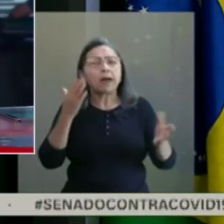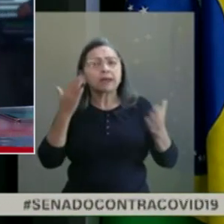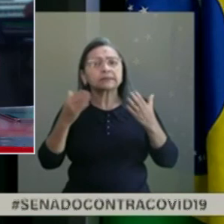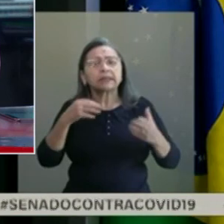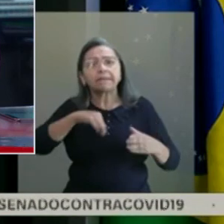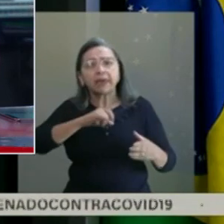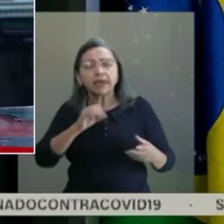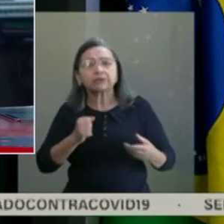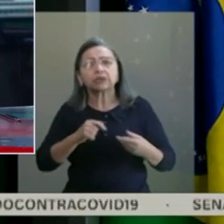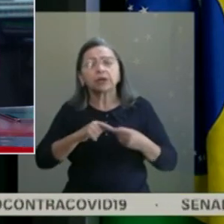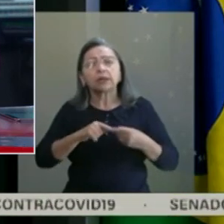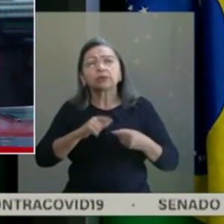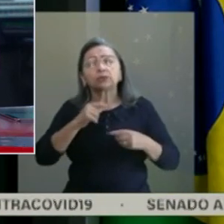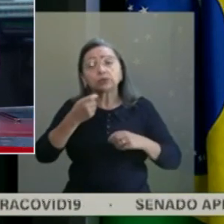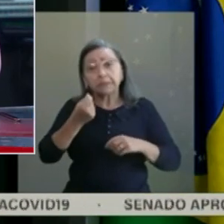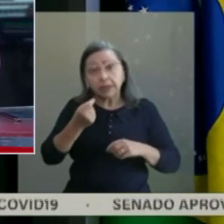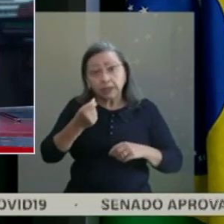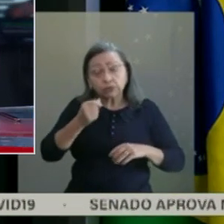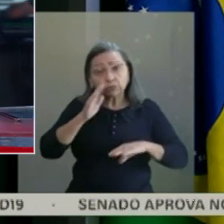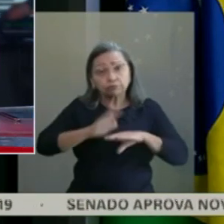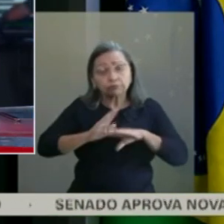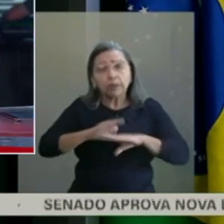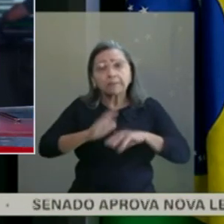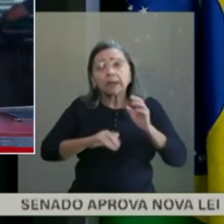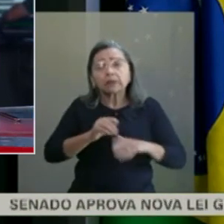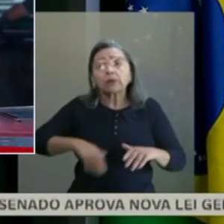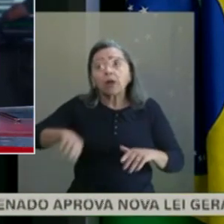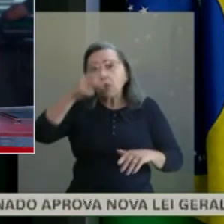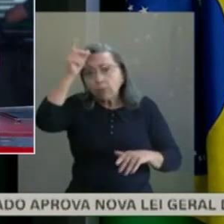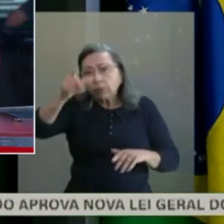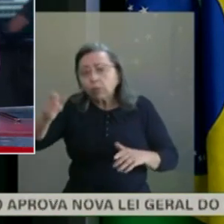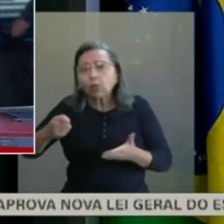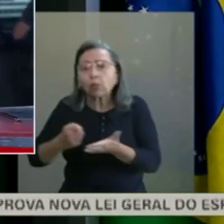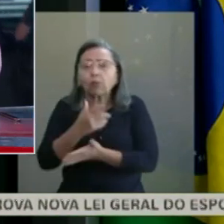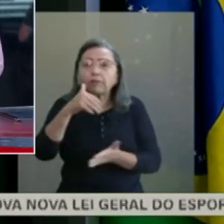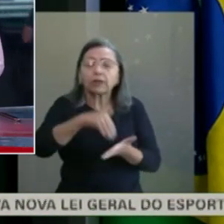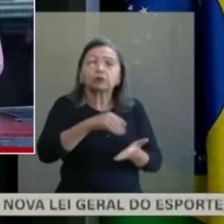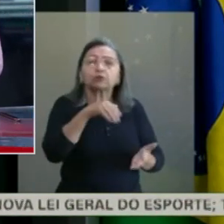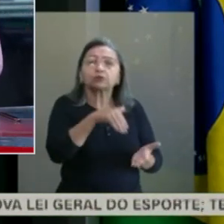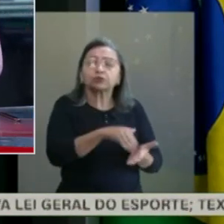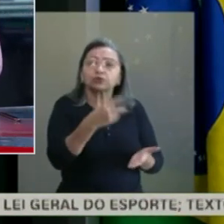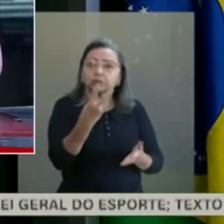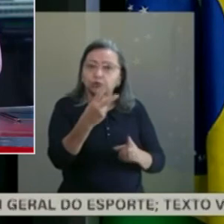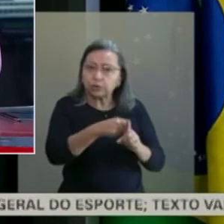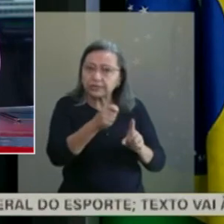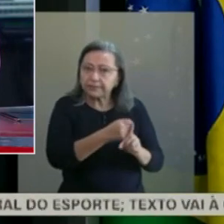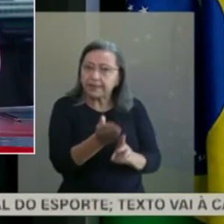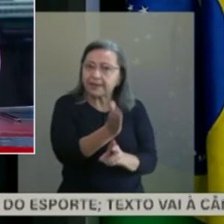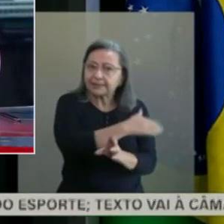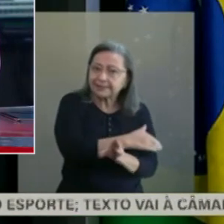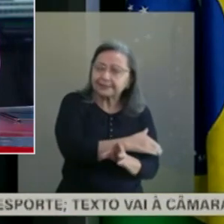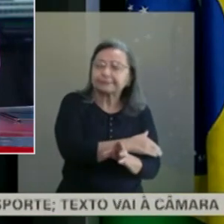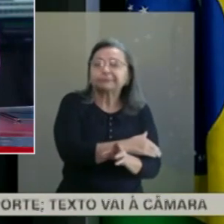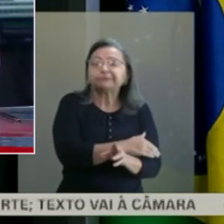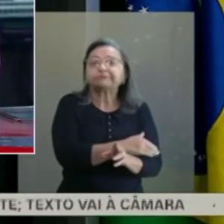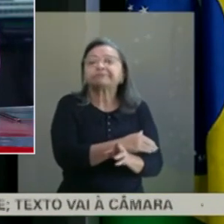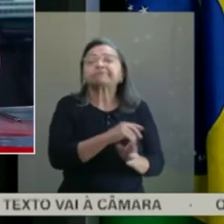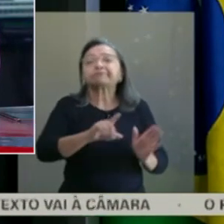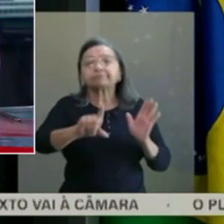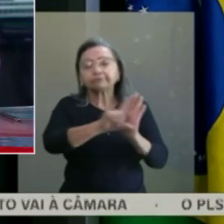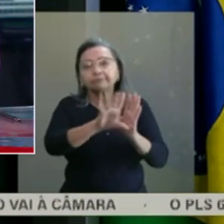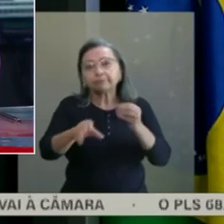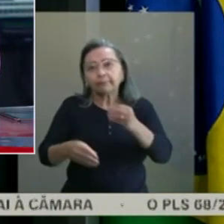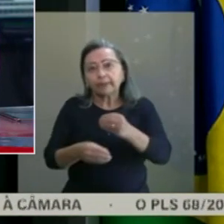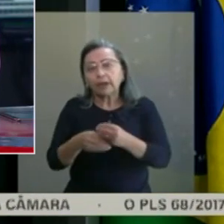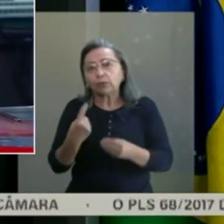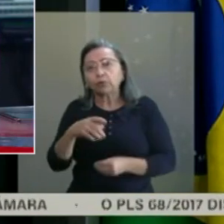com alguns ajustes e algumas diferenças. A principal delas, talvez, né, já, talvez seja aquela que prevê uma